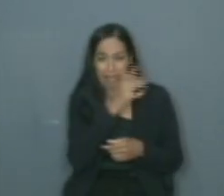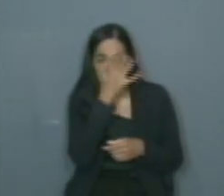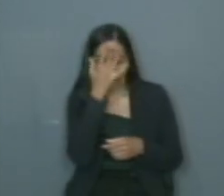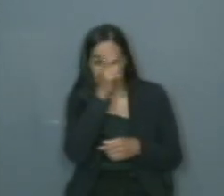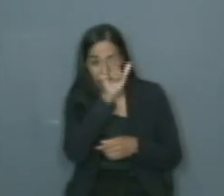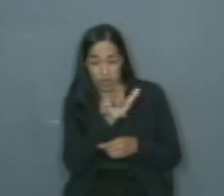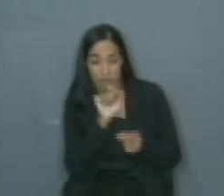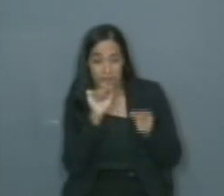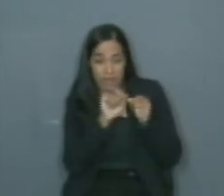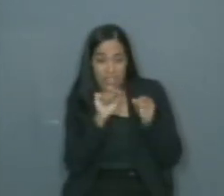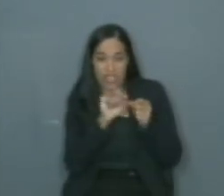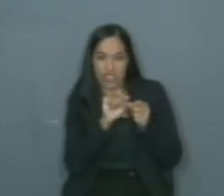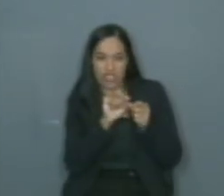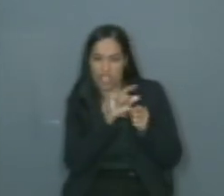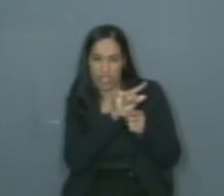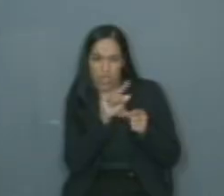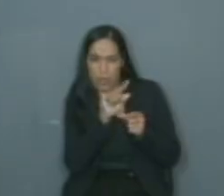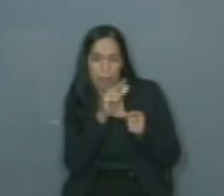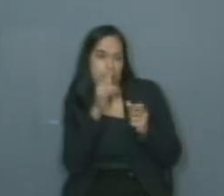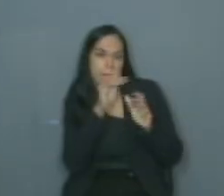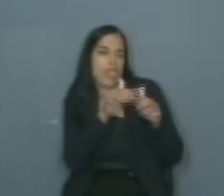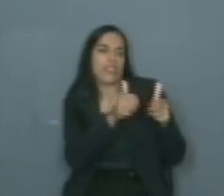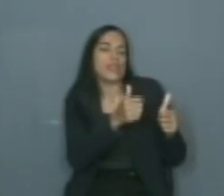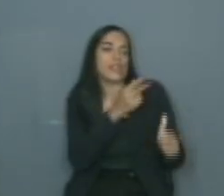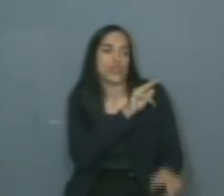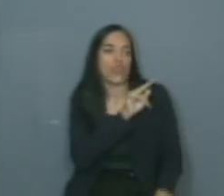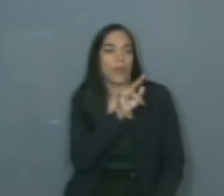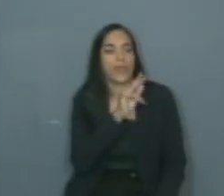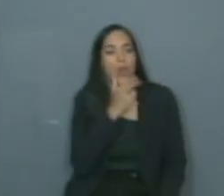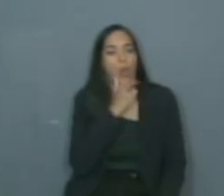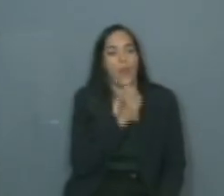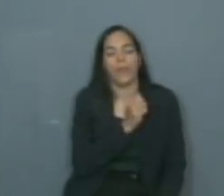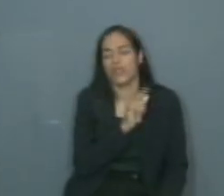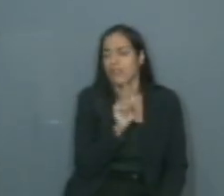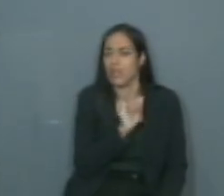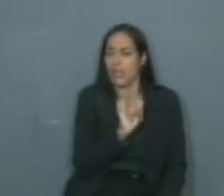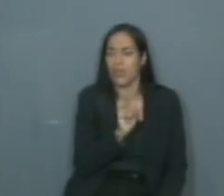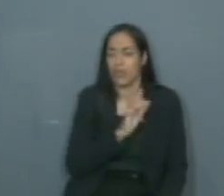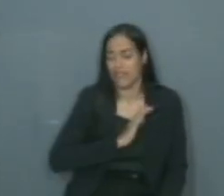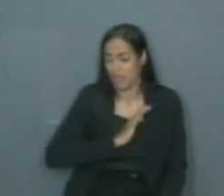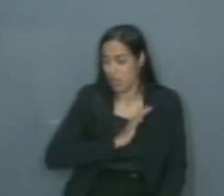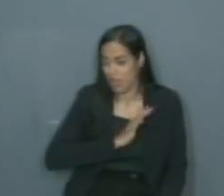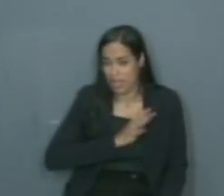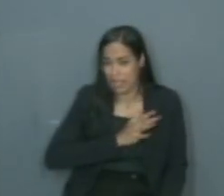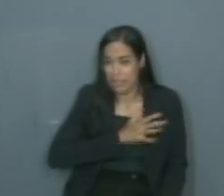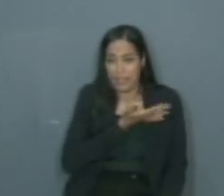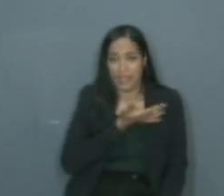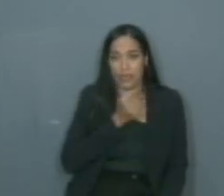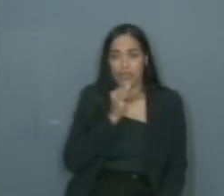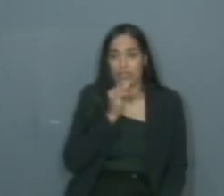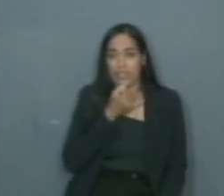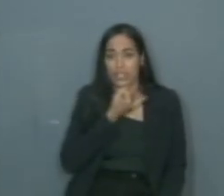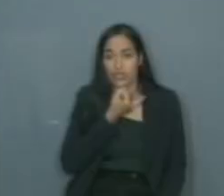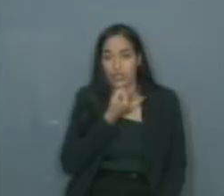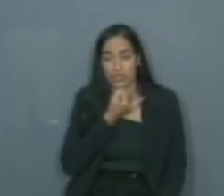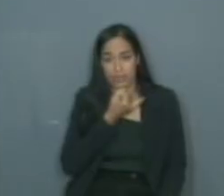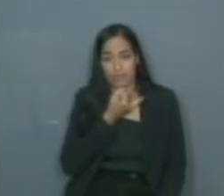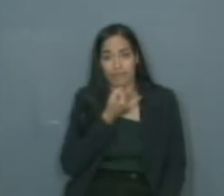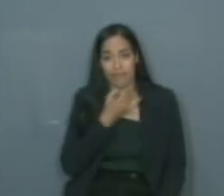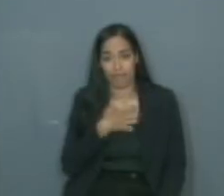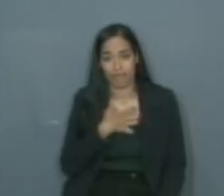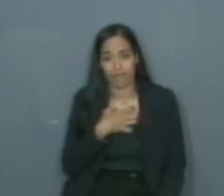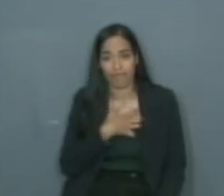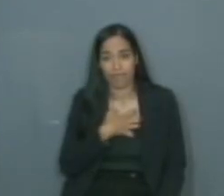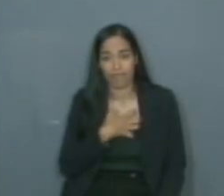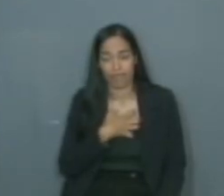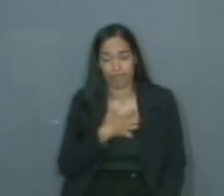é dado para chamar de homem. Mas isso foi muito horrível, foi muito triste, mas esse é